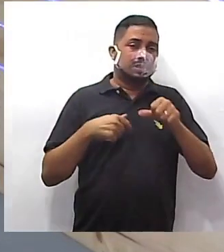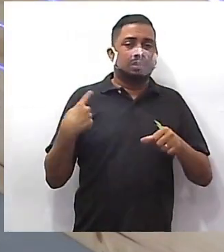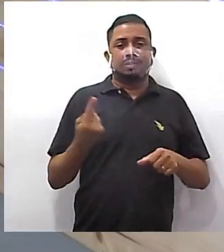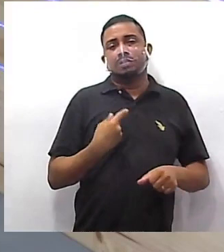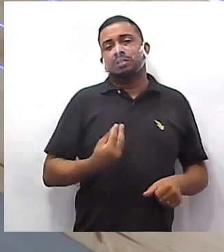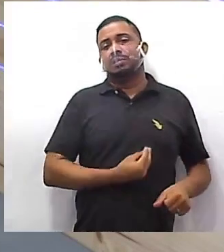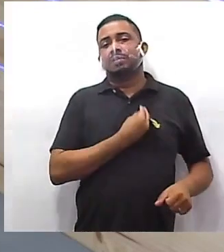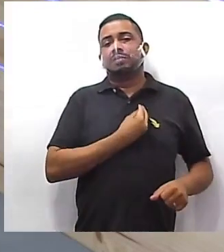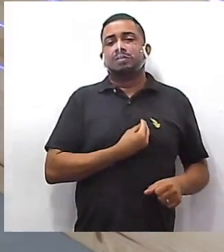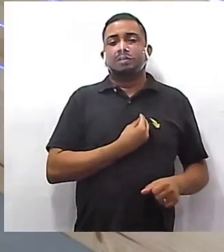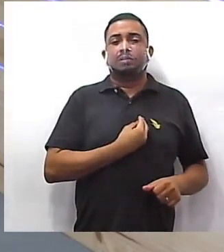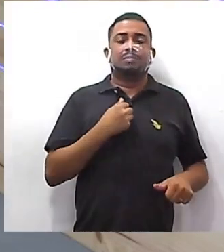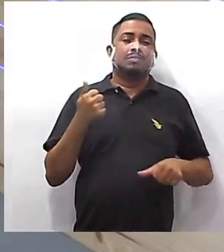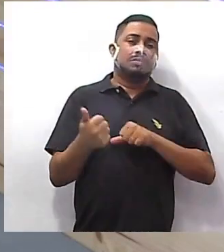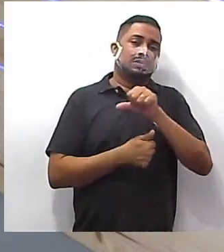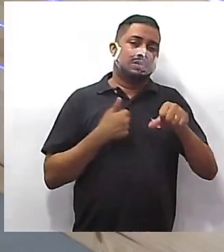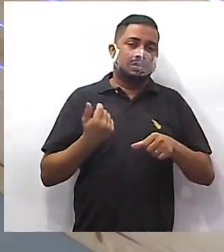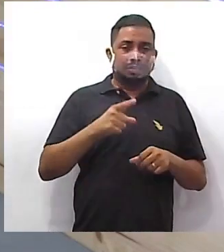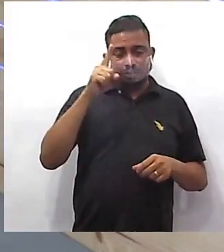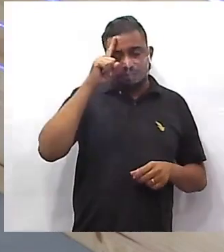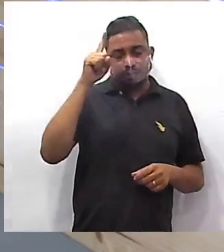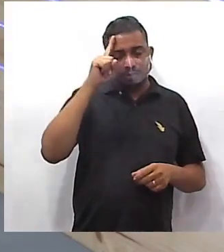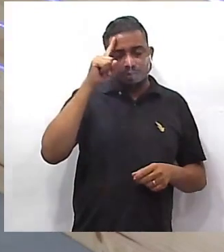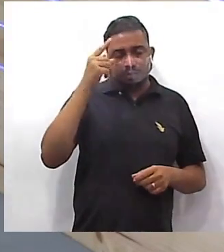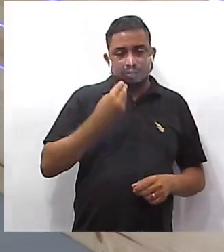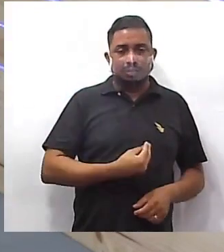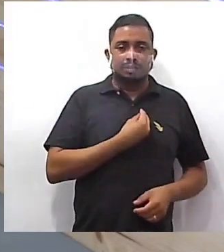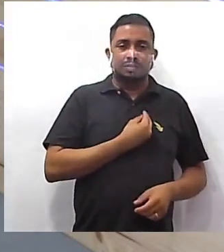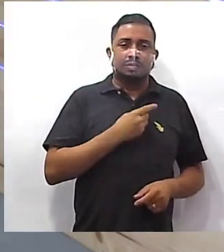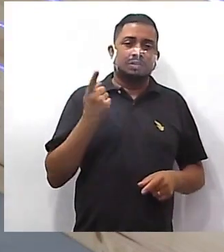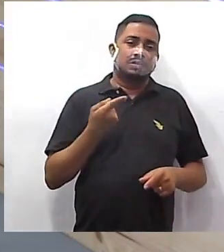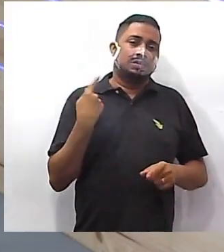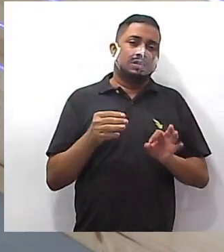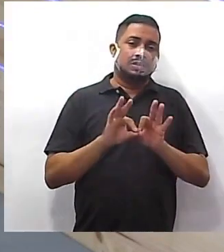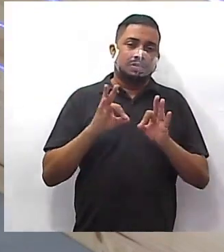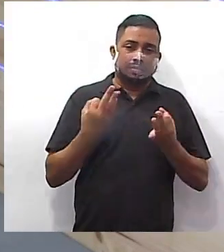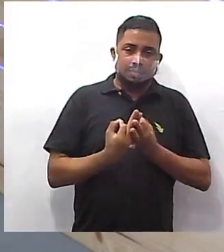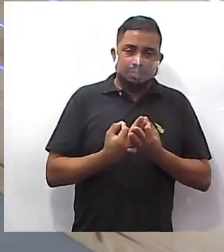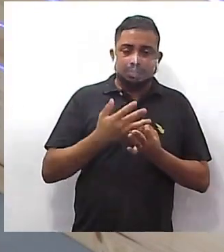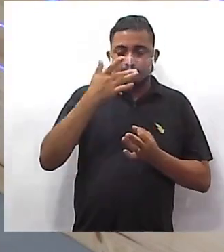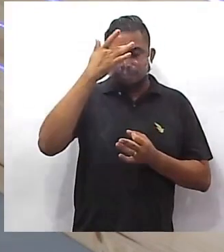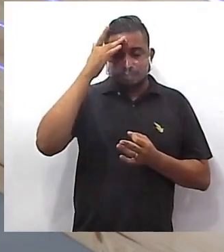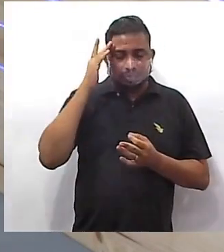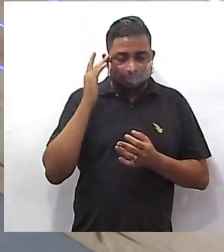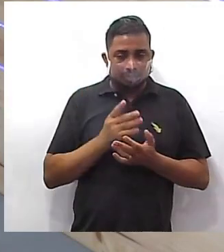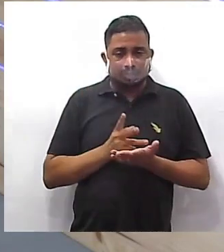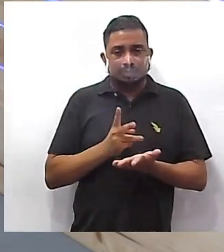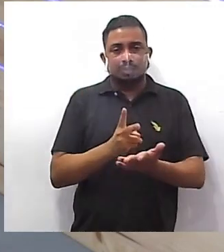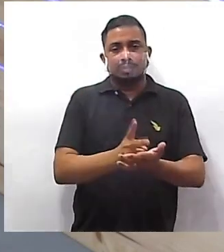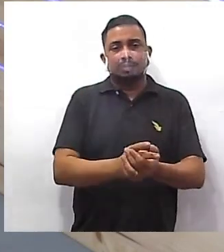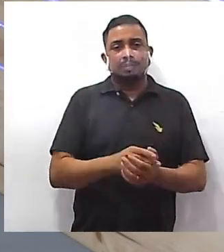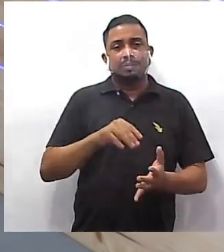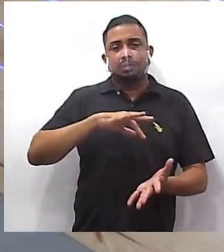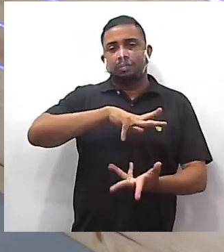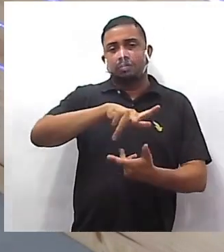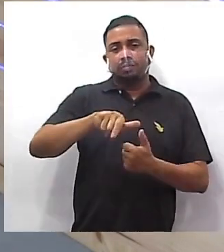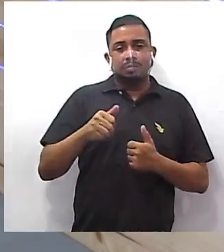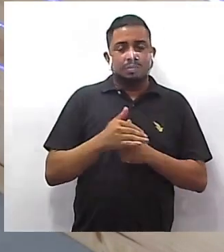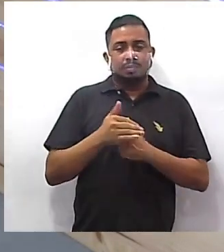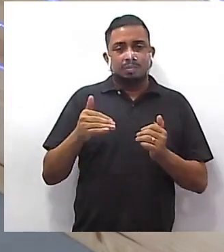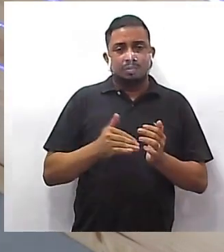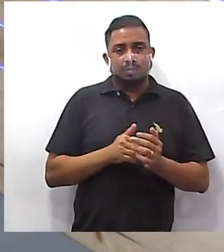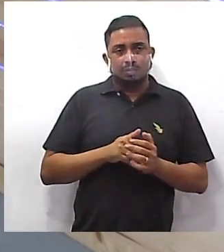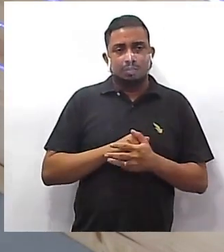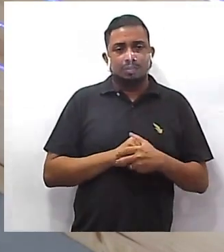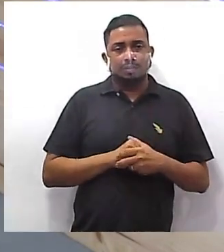vida, mudando a nossa rotina, a vida da nossa família, a vida das pessoas que nos cercam, a vida do mundo todo, né? Em